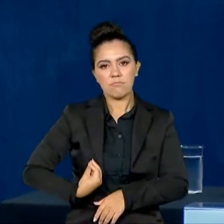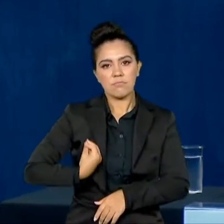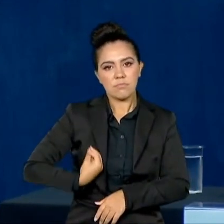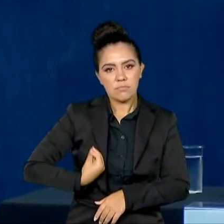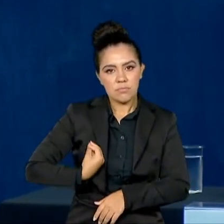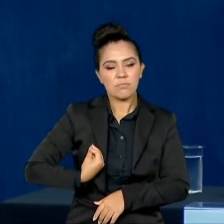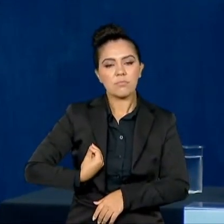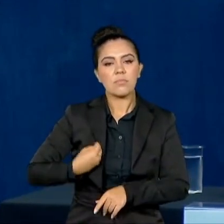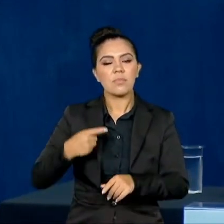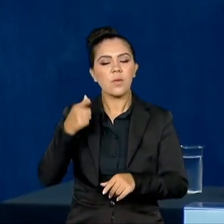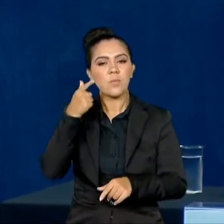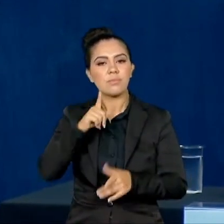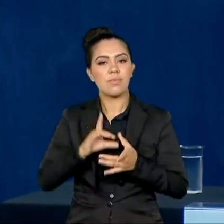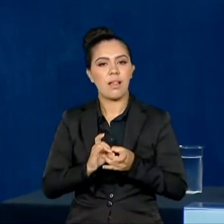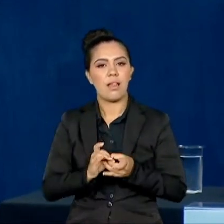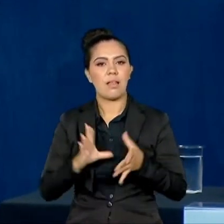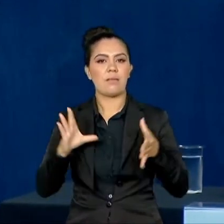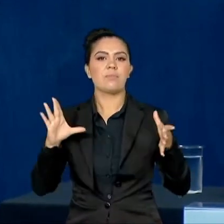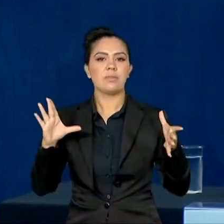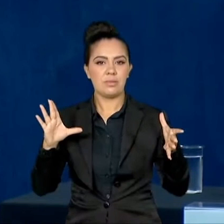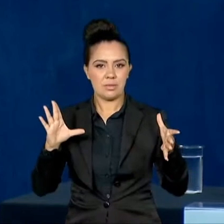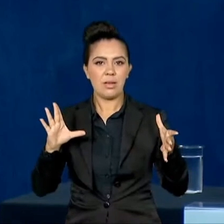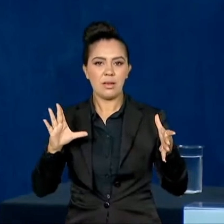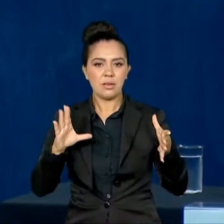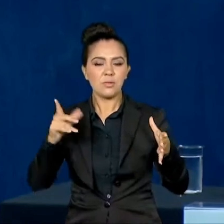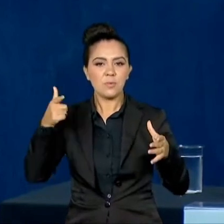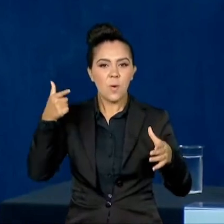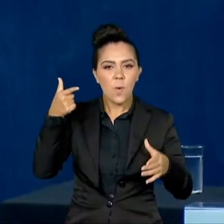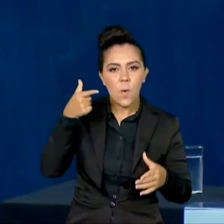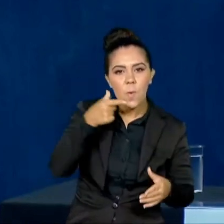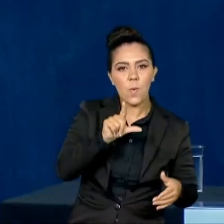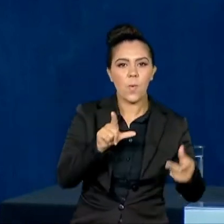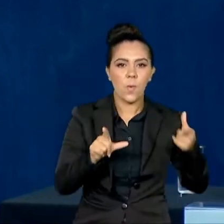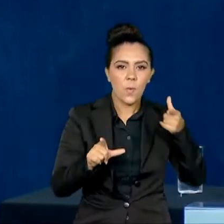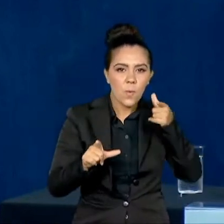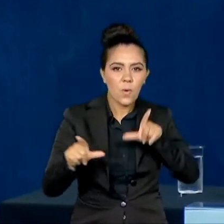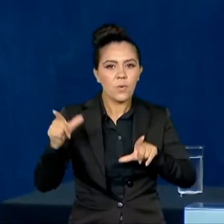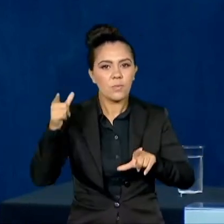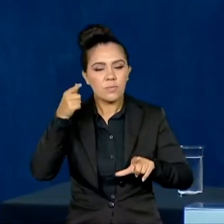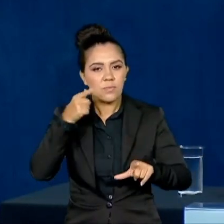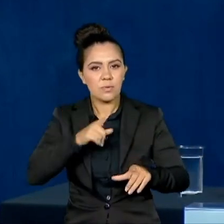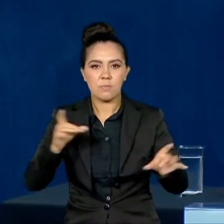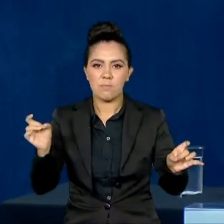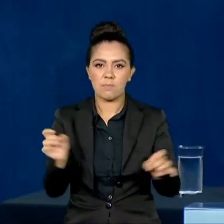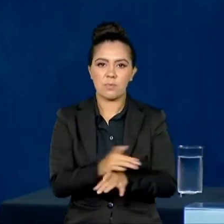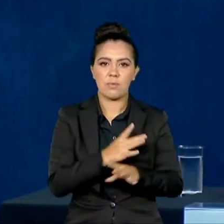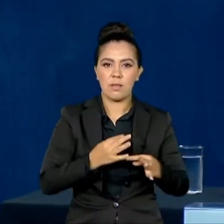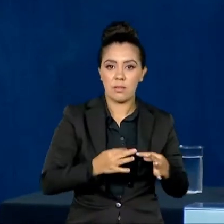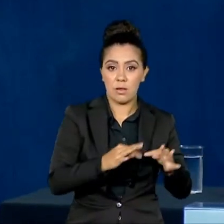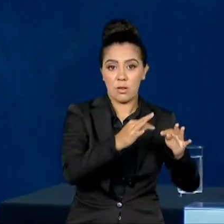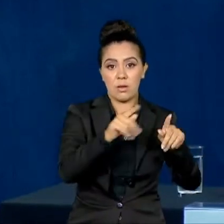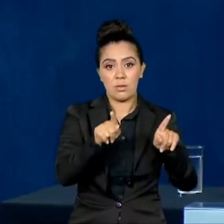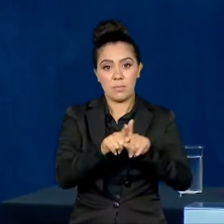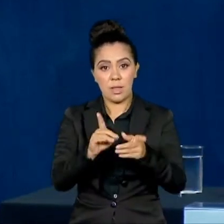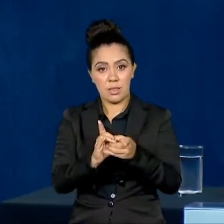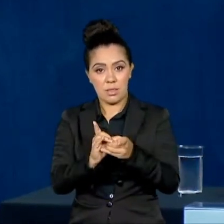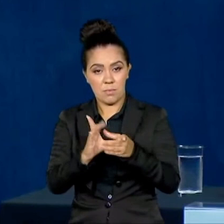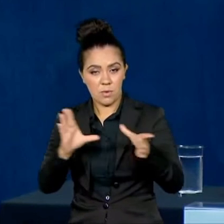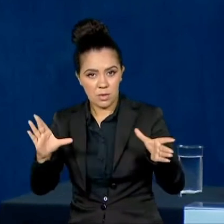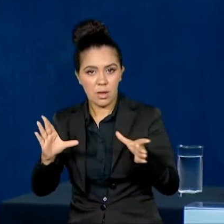e viver em liberdade, de acordo com as conquistas da civilização tecnológica, democrática e